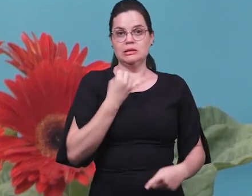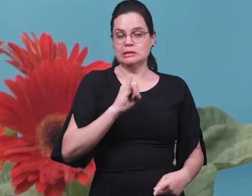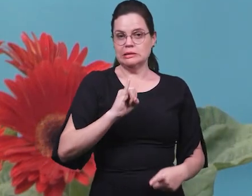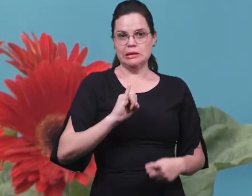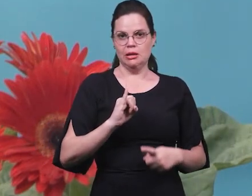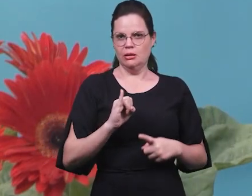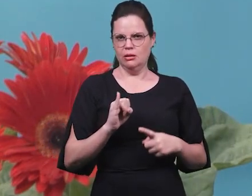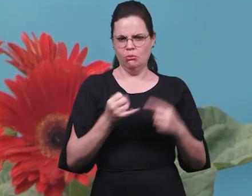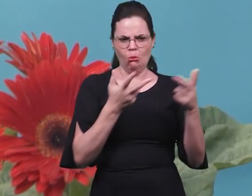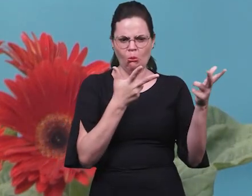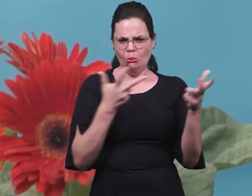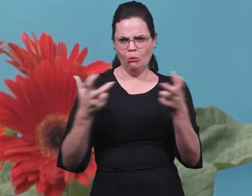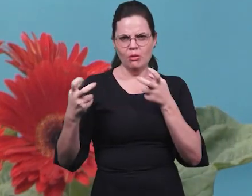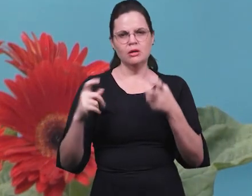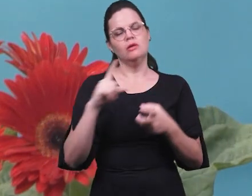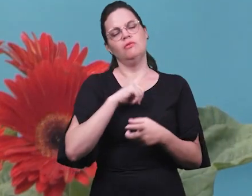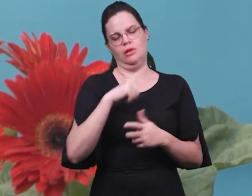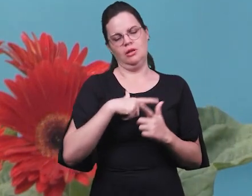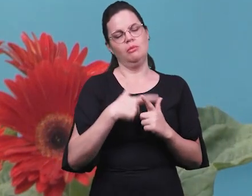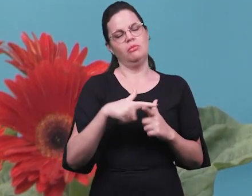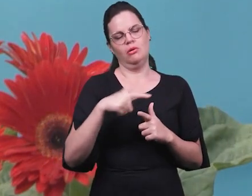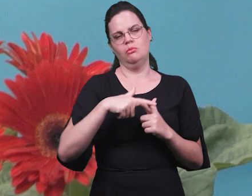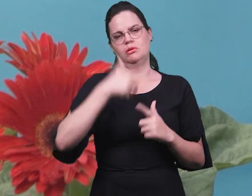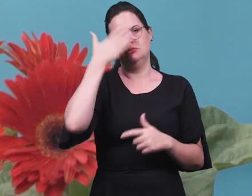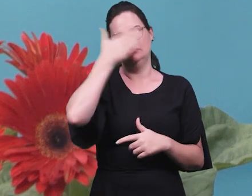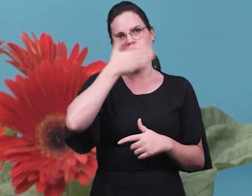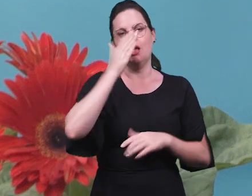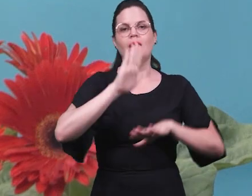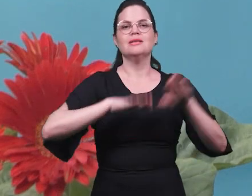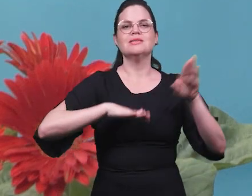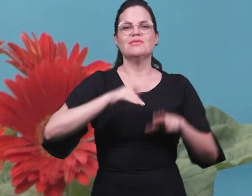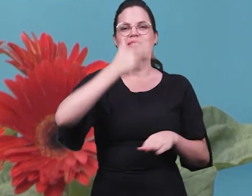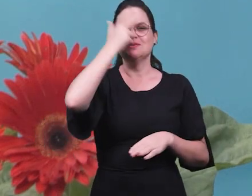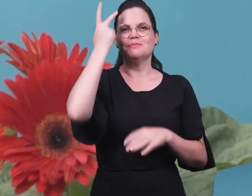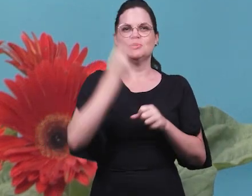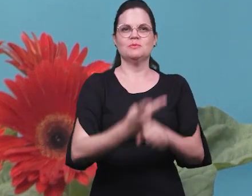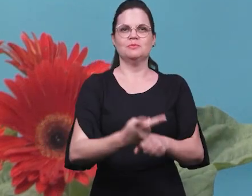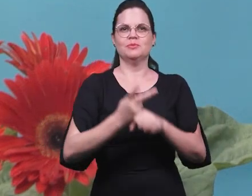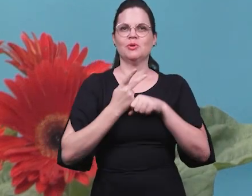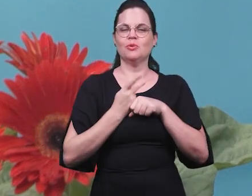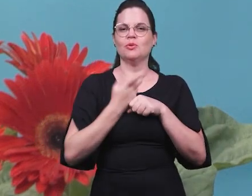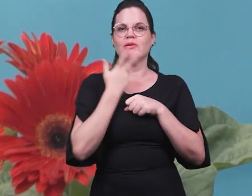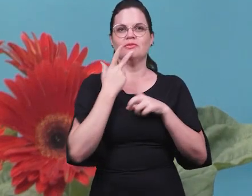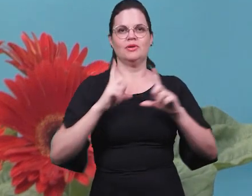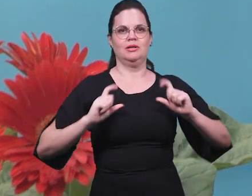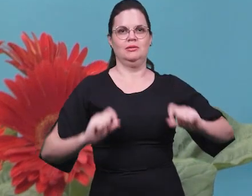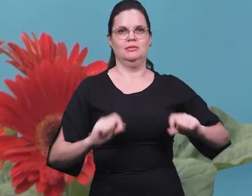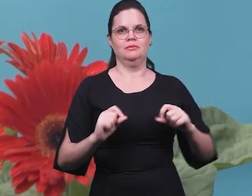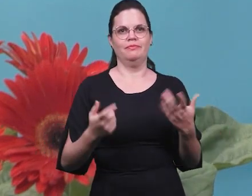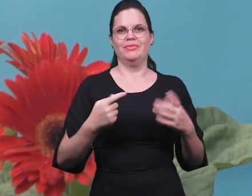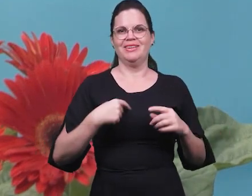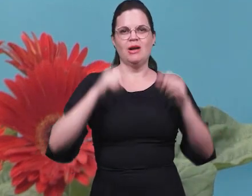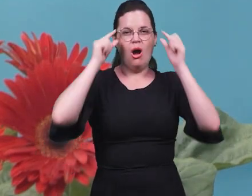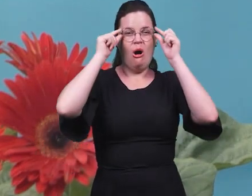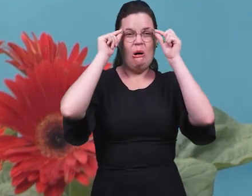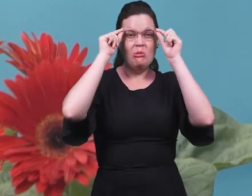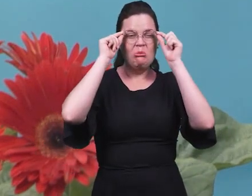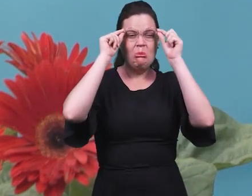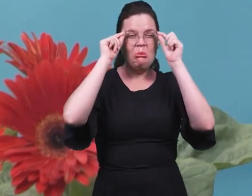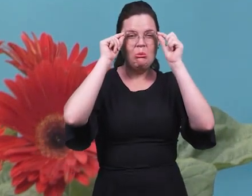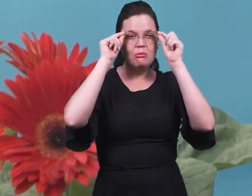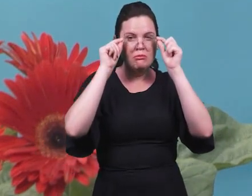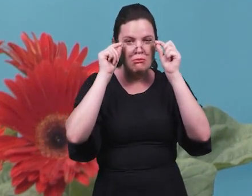acontecer realmente dos déficits visuais. Muitas vezes o paciente procura a gente, falando, né, que o óculos já não está